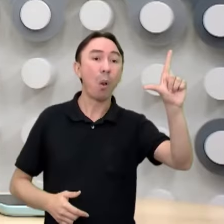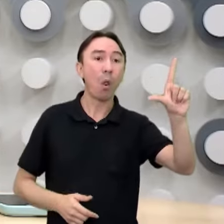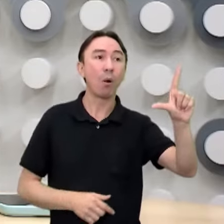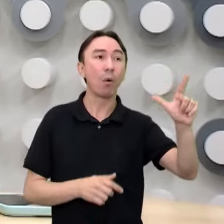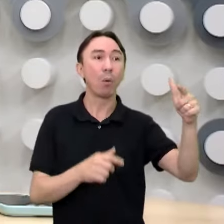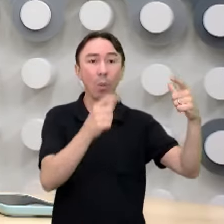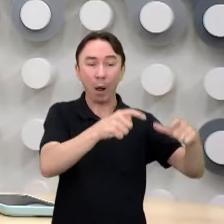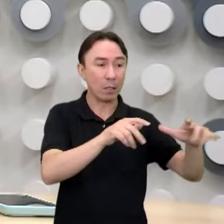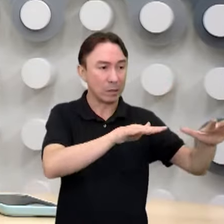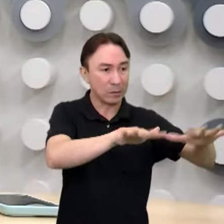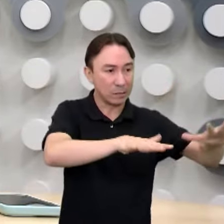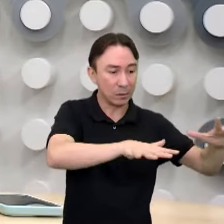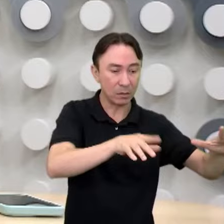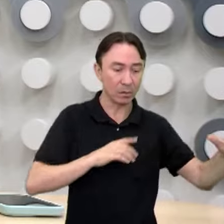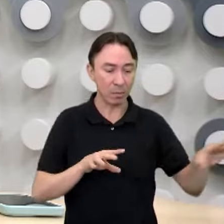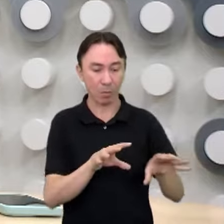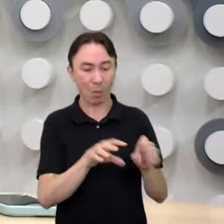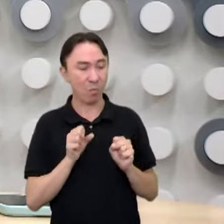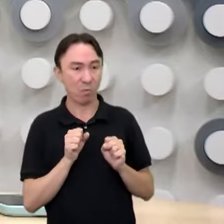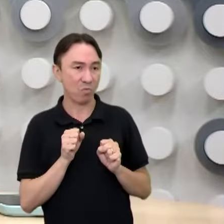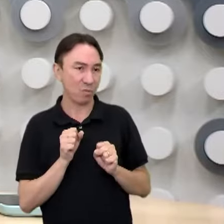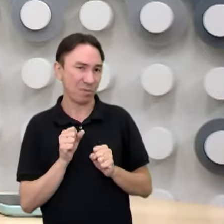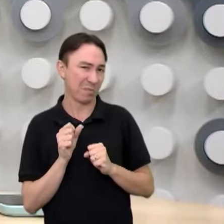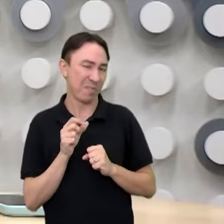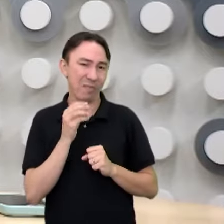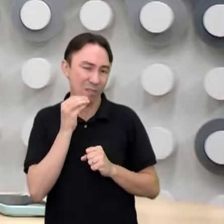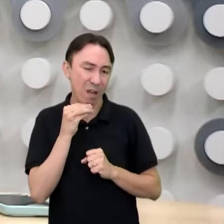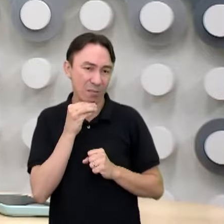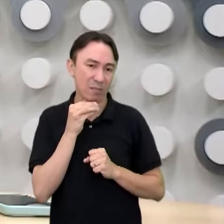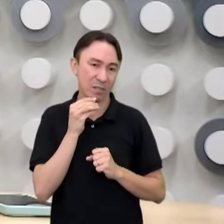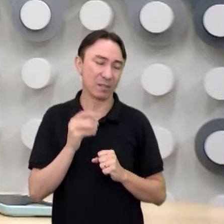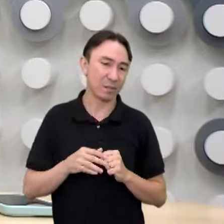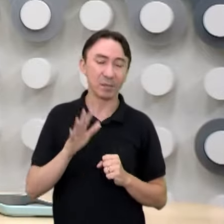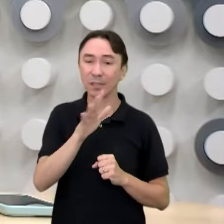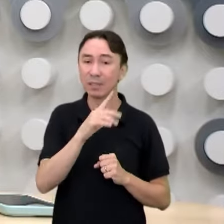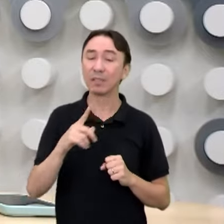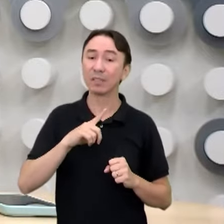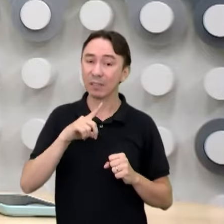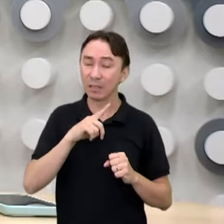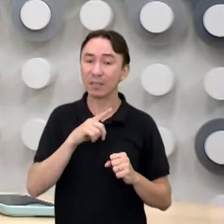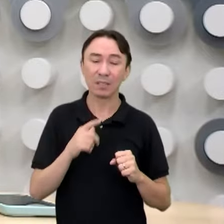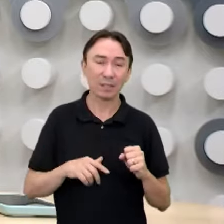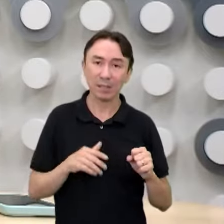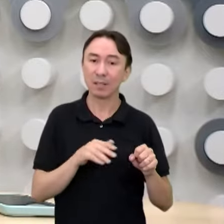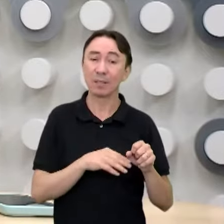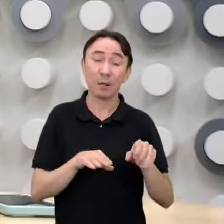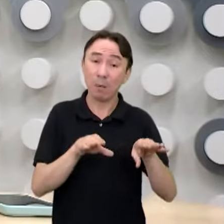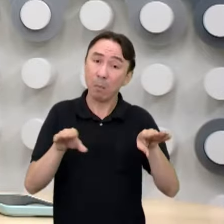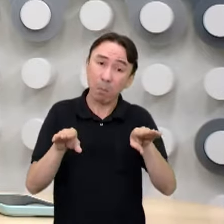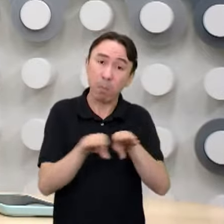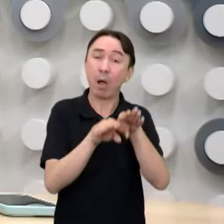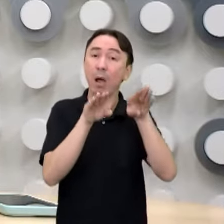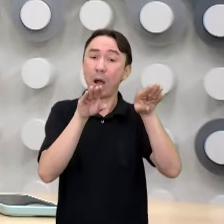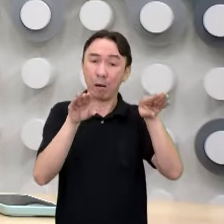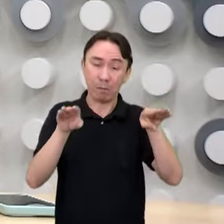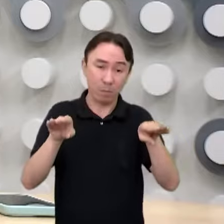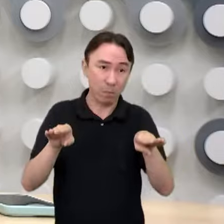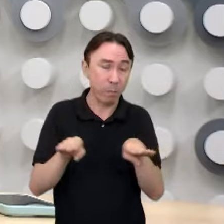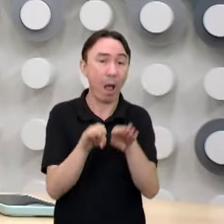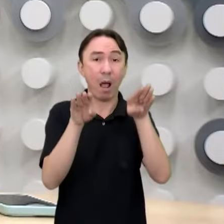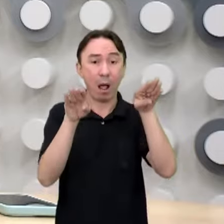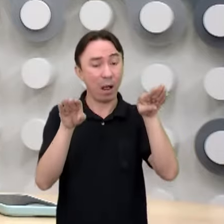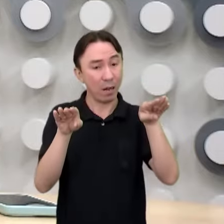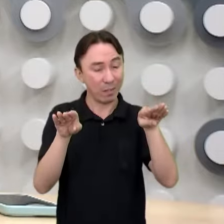questão, por exemplo, onde está o contato, nós chamamos de hipocentro. Então, quando duas placas lá se